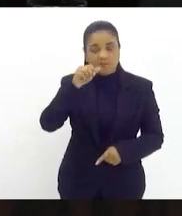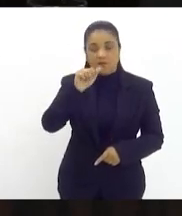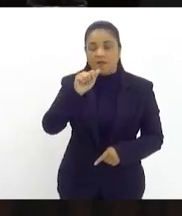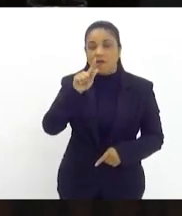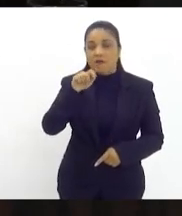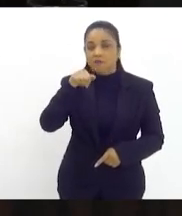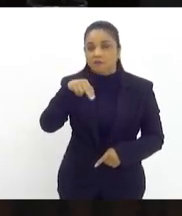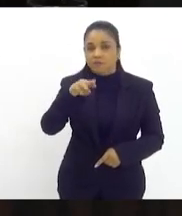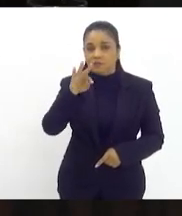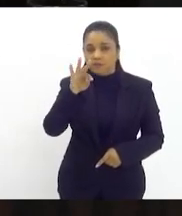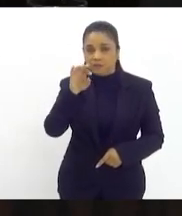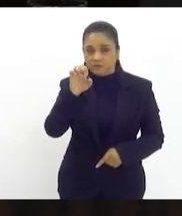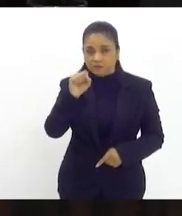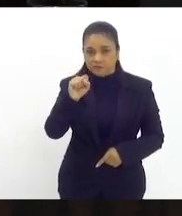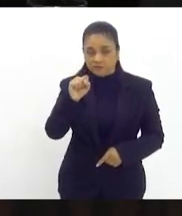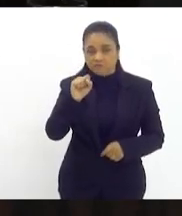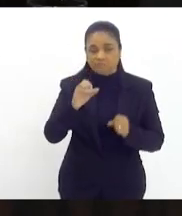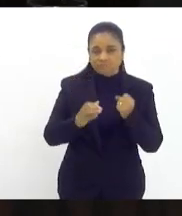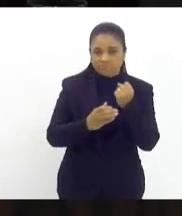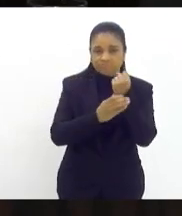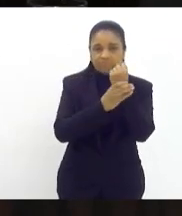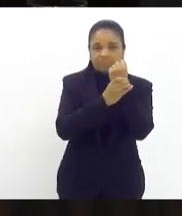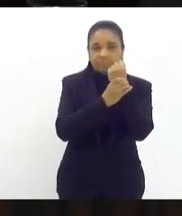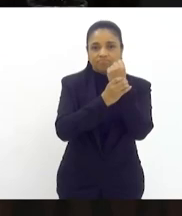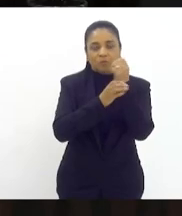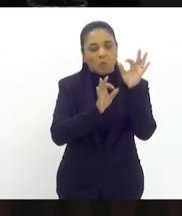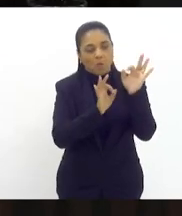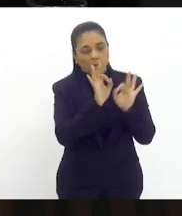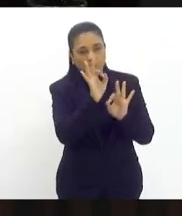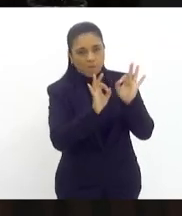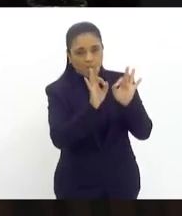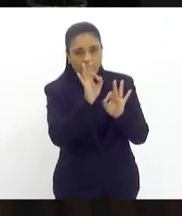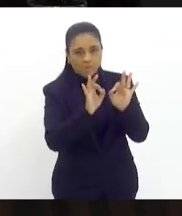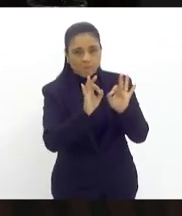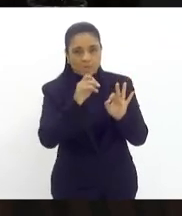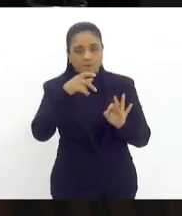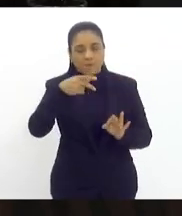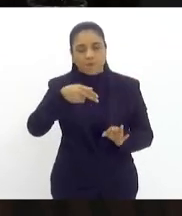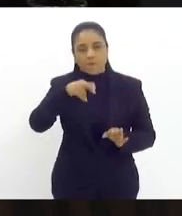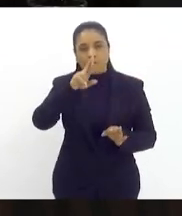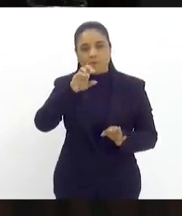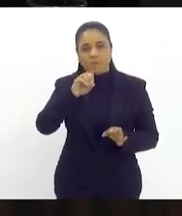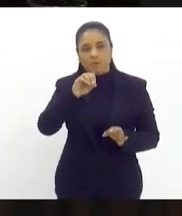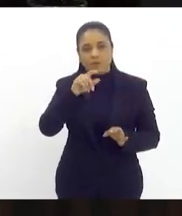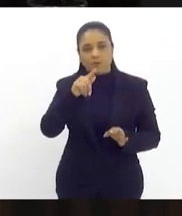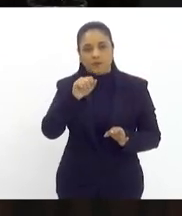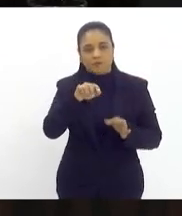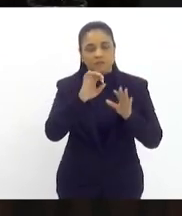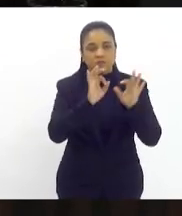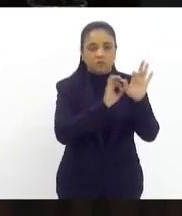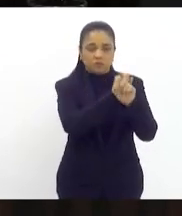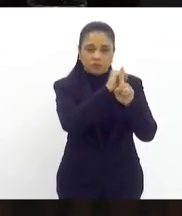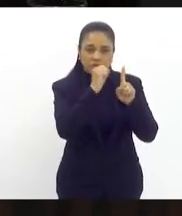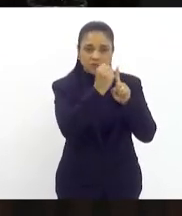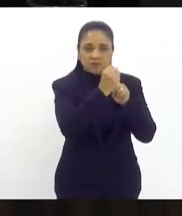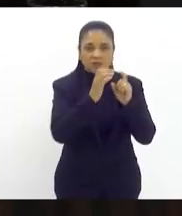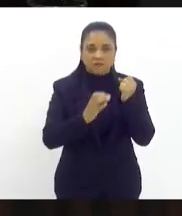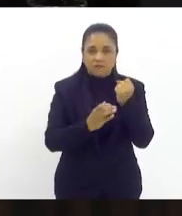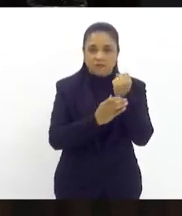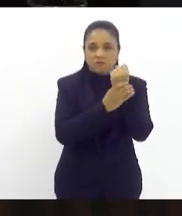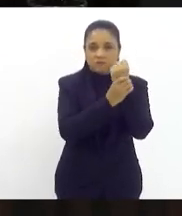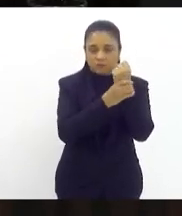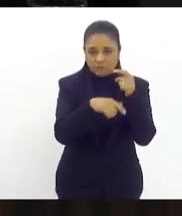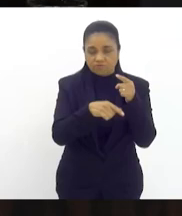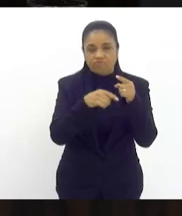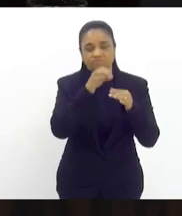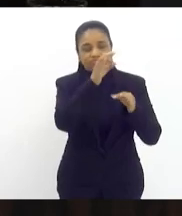do programa Sociedade Segura e das outras providências. Parecer da comissão de indicação